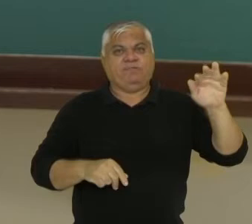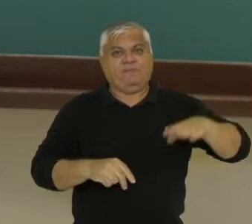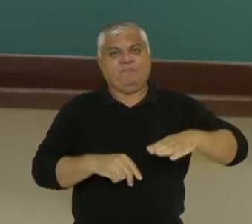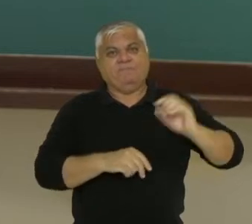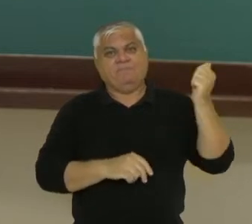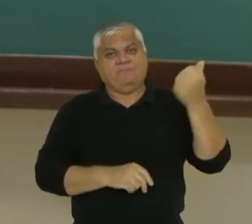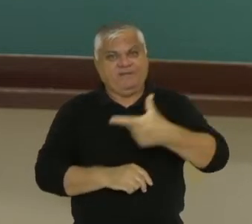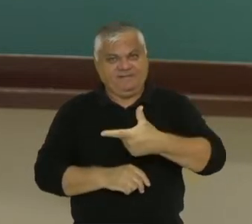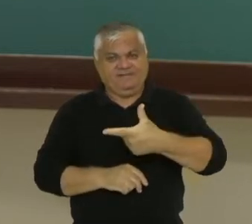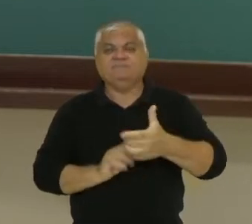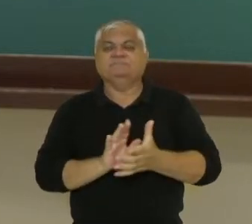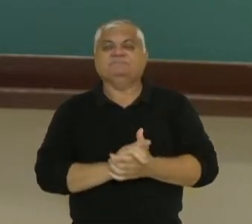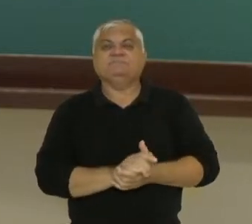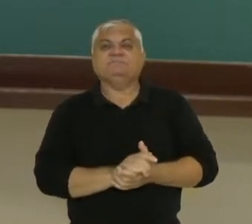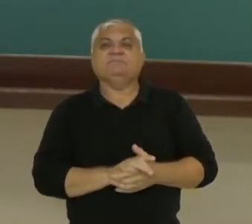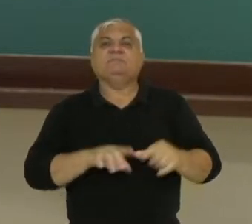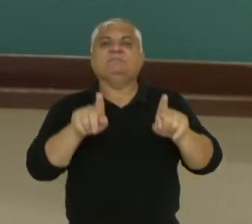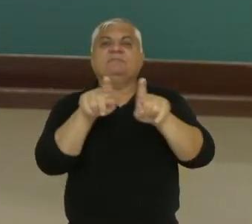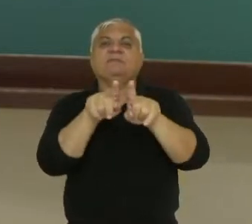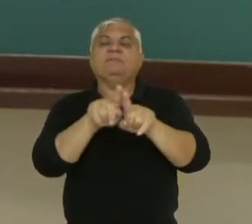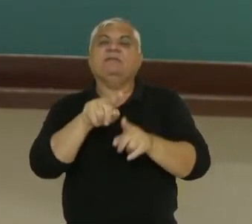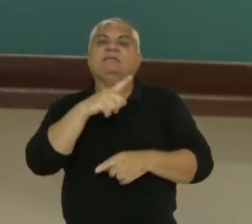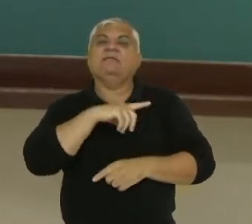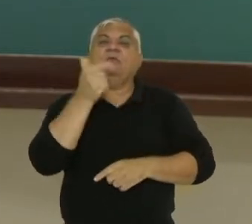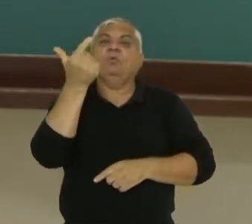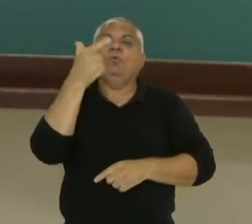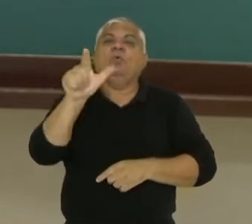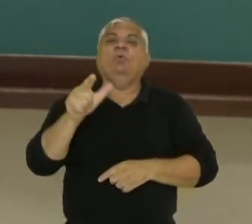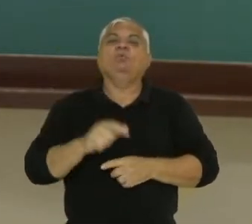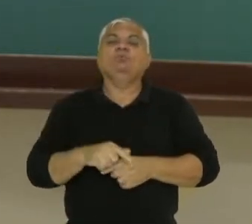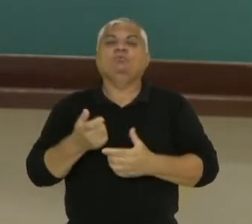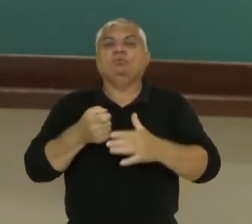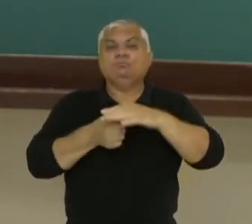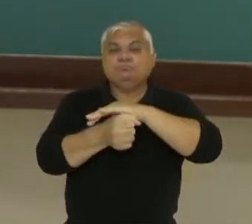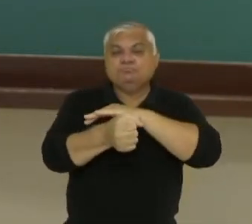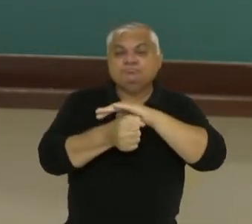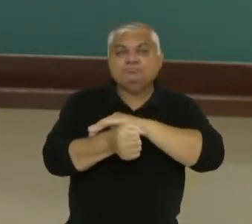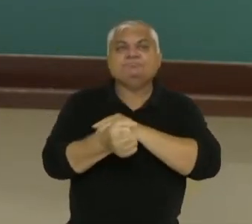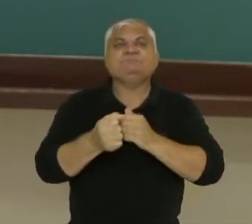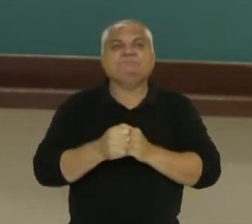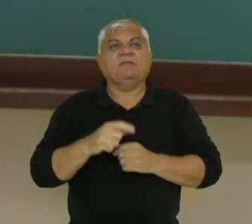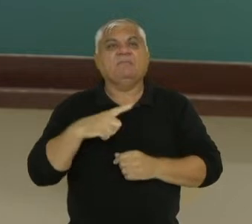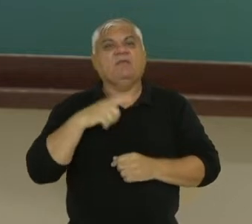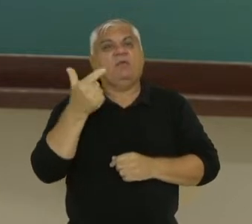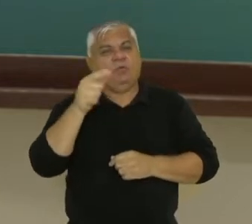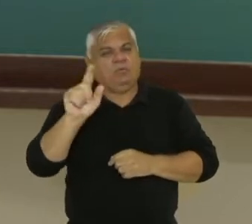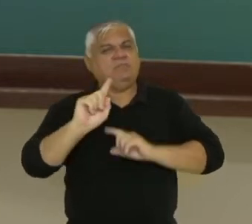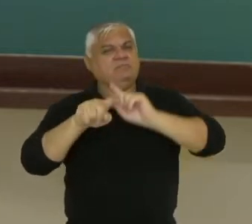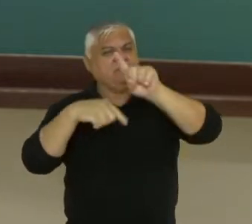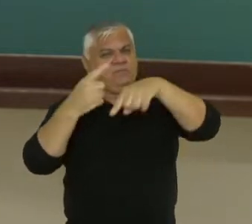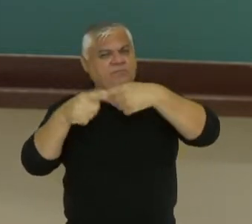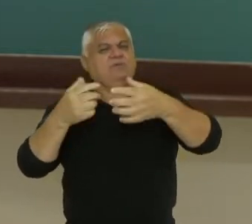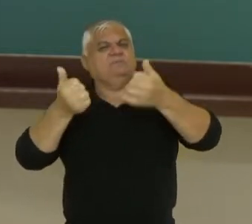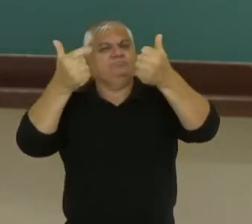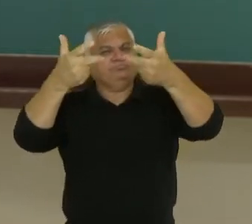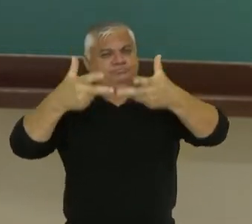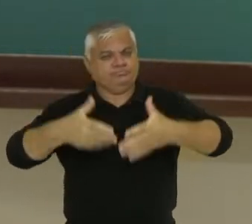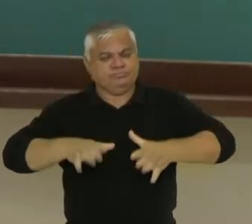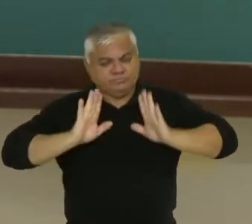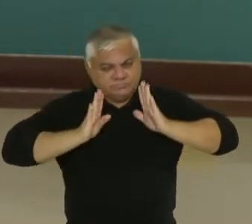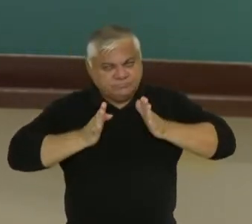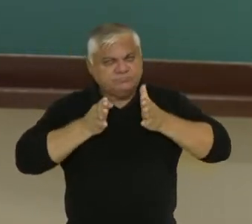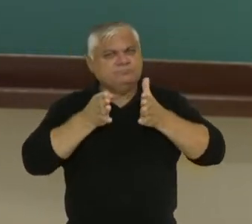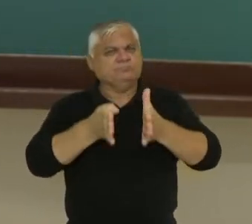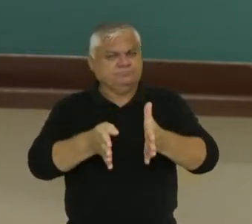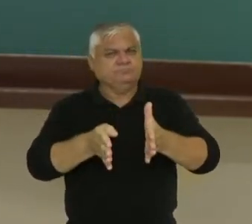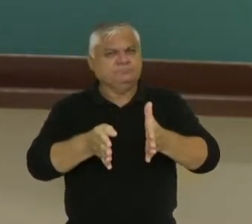tributação. E existem também outras aplicações que a gente chama de renda fixa, mas em outro momento a gente vai especificamente